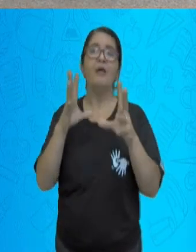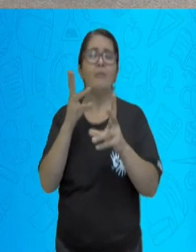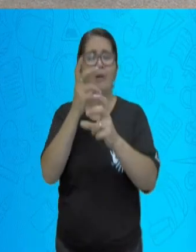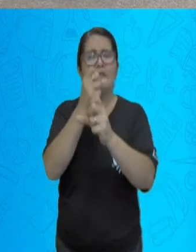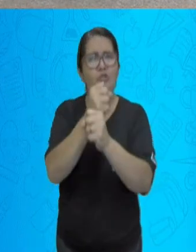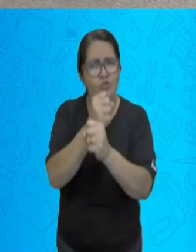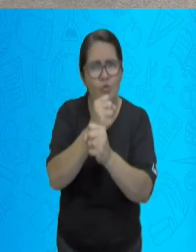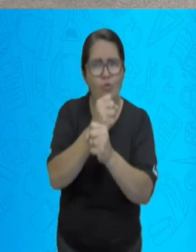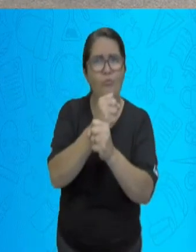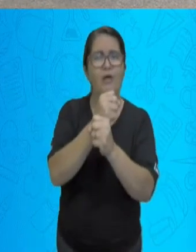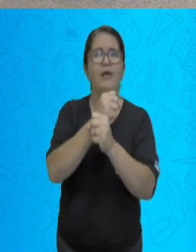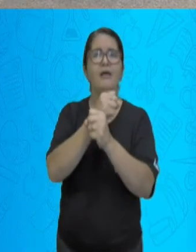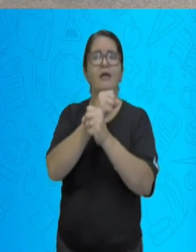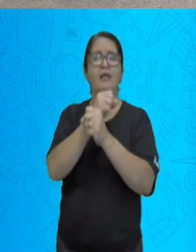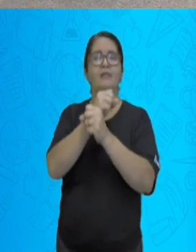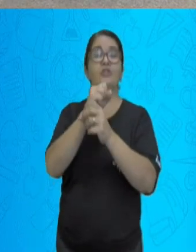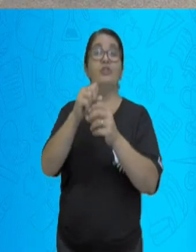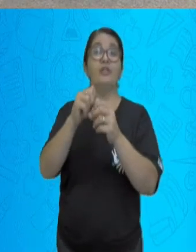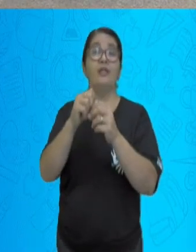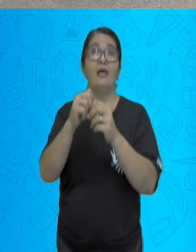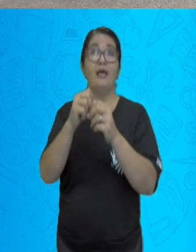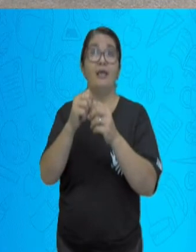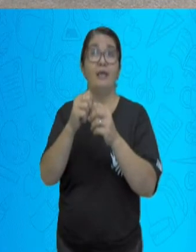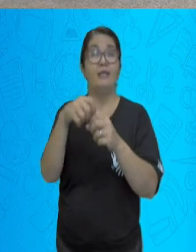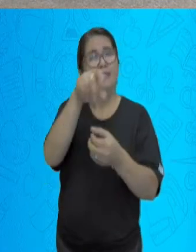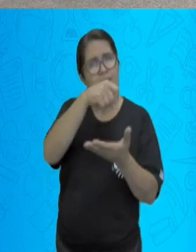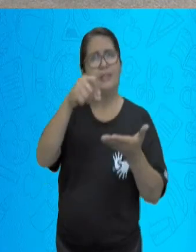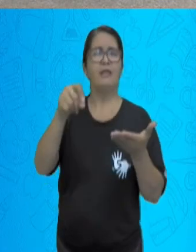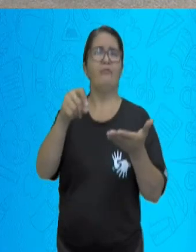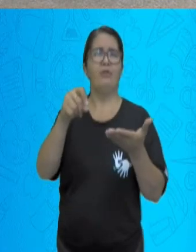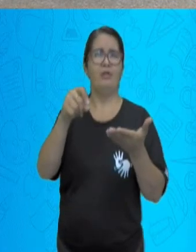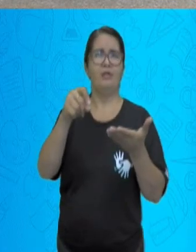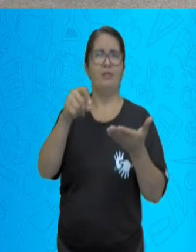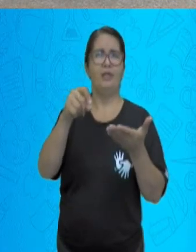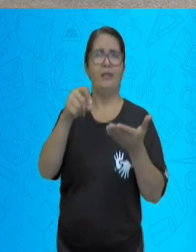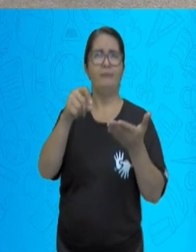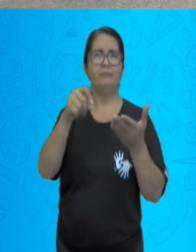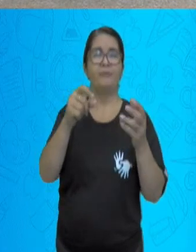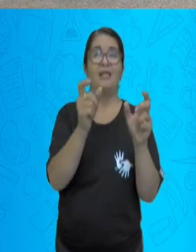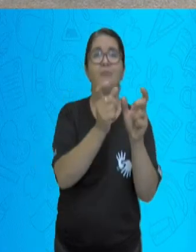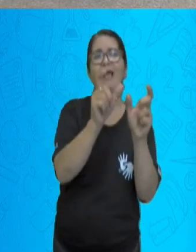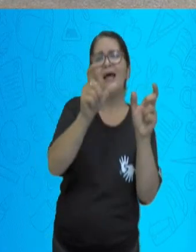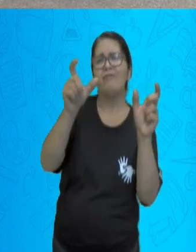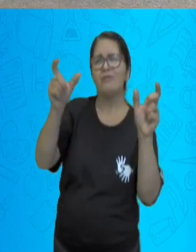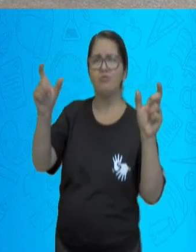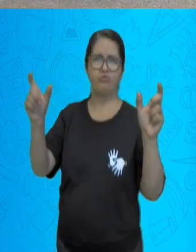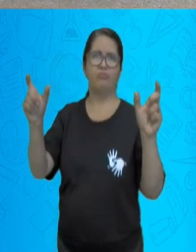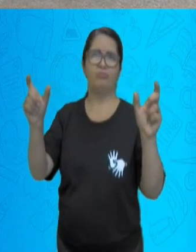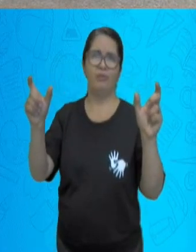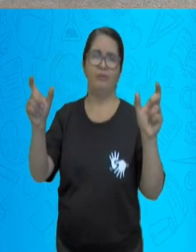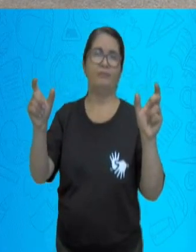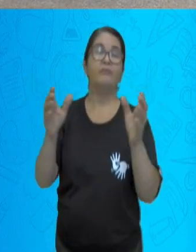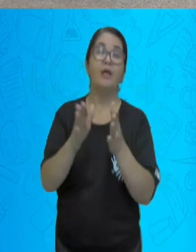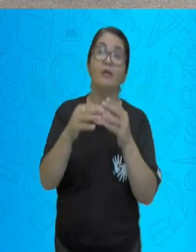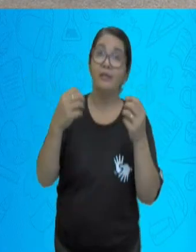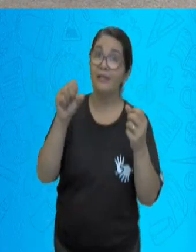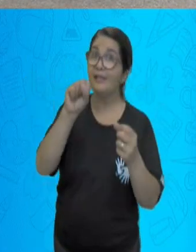para a letra N. E os terminados em L, acrescenta-se